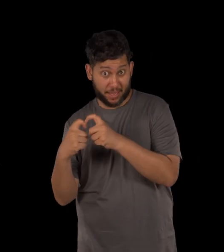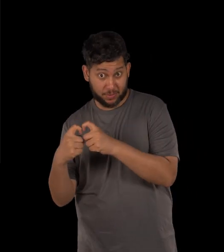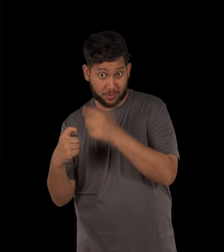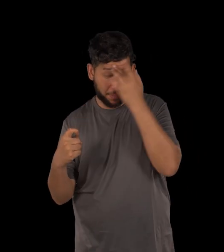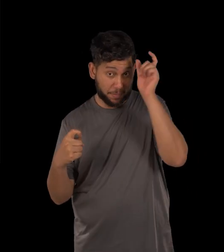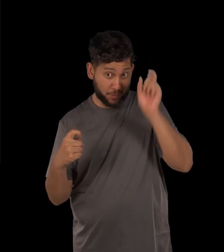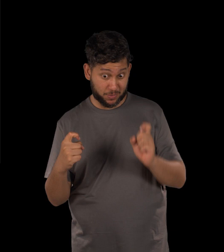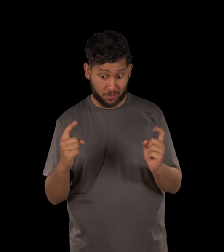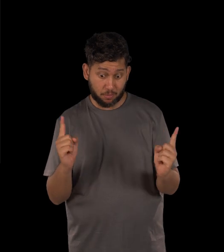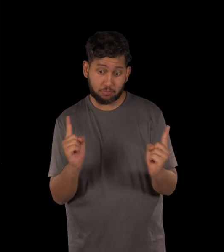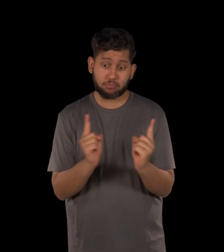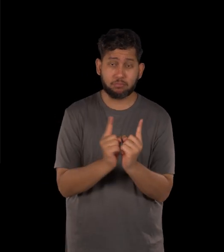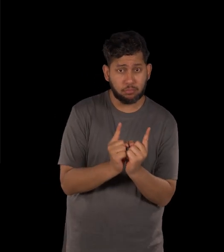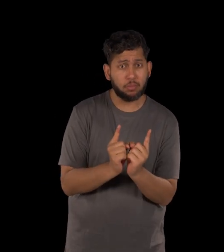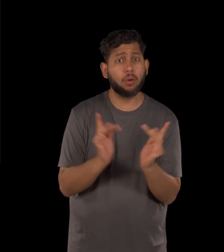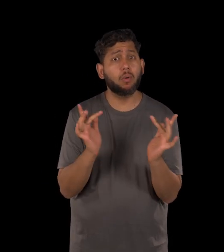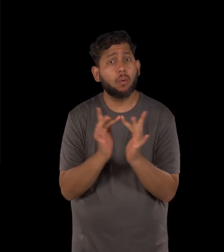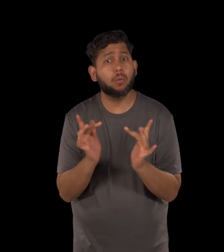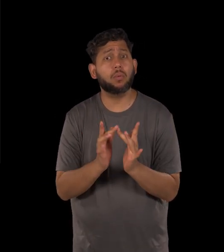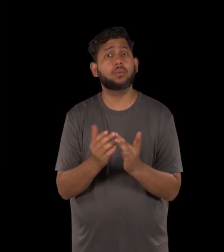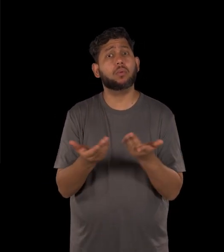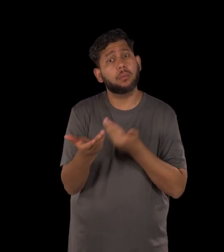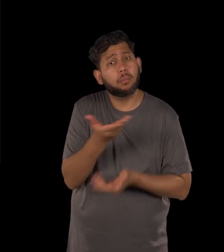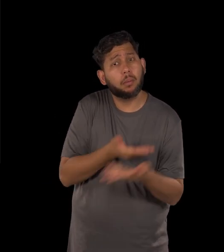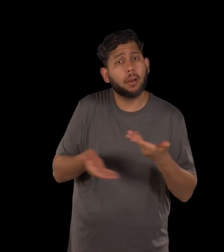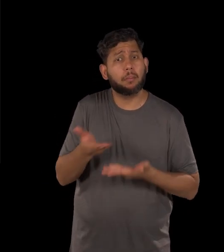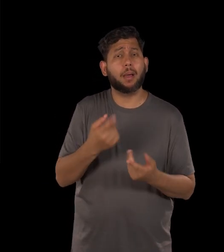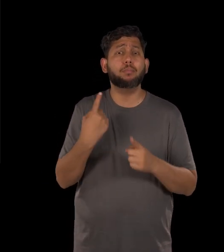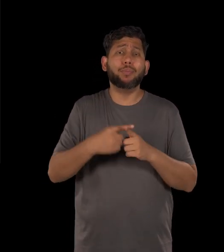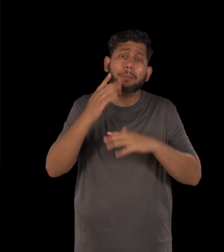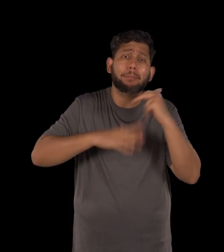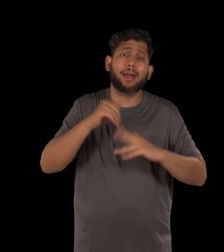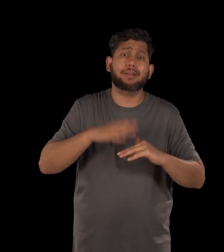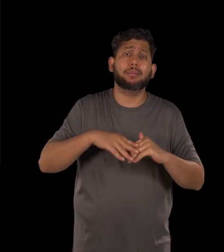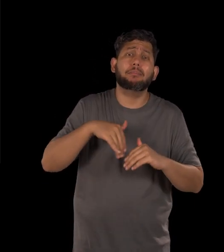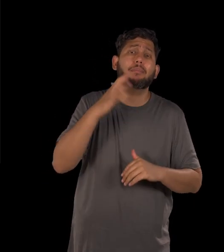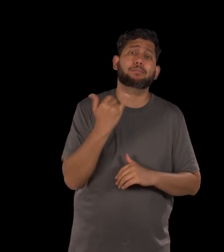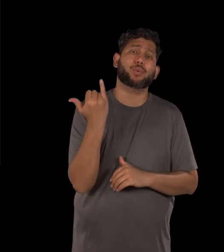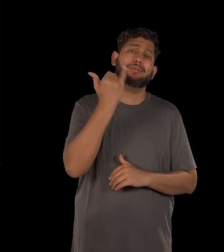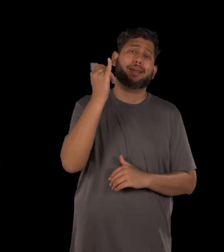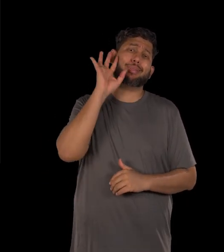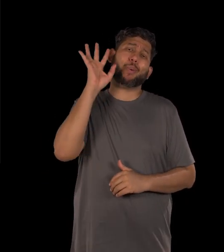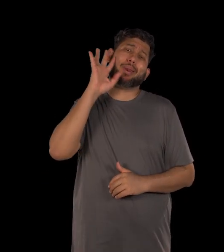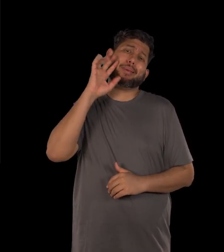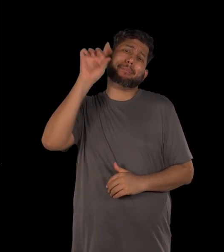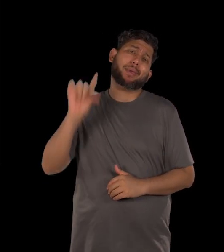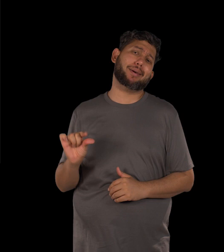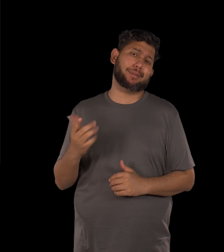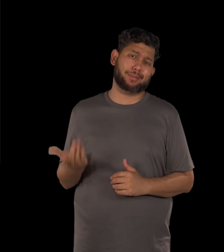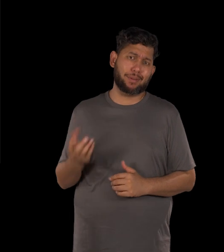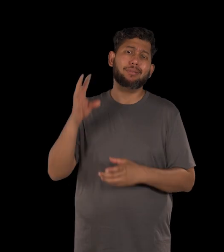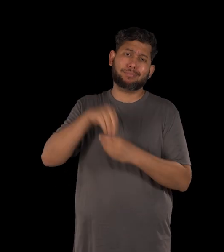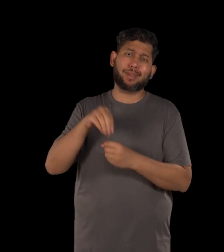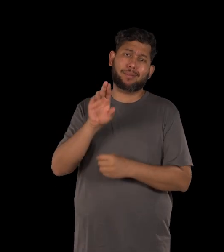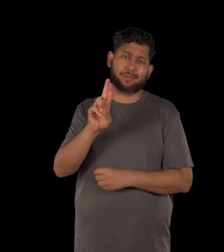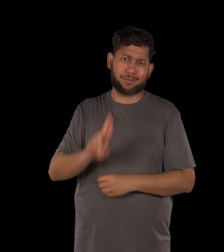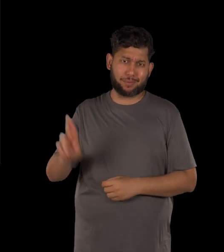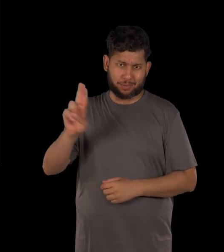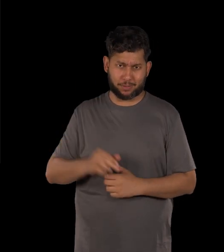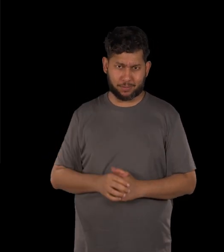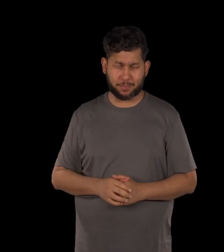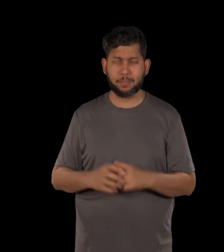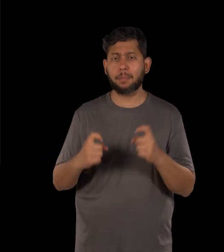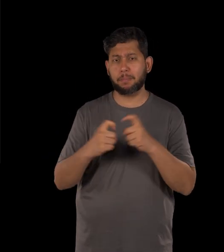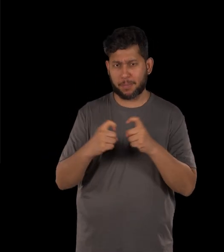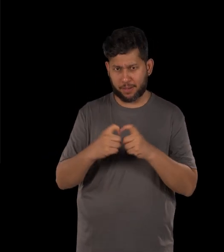uma grande aproximação entre médicos e pacientes, por conta da prática ser sobreposta à teoria dentro das universidades.